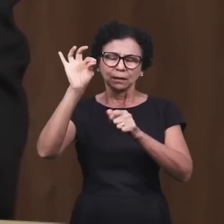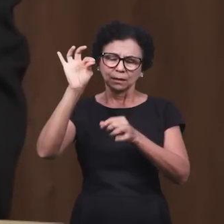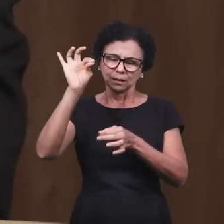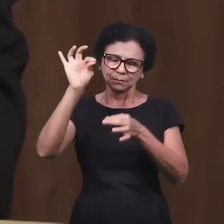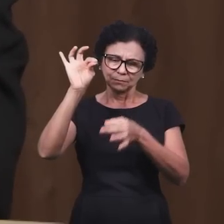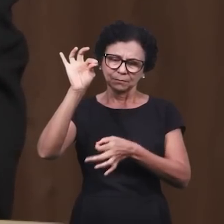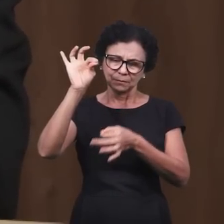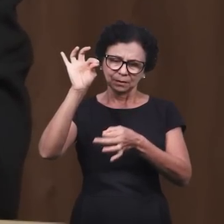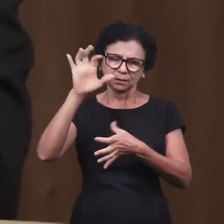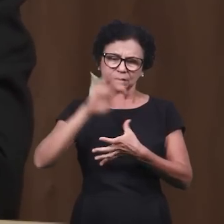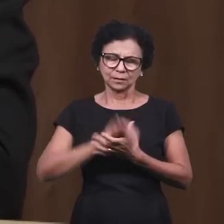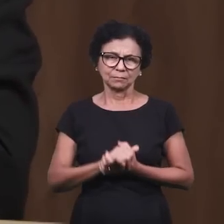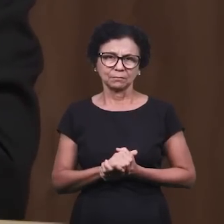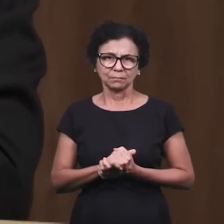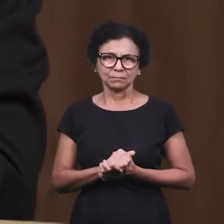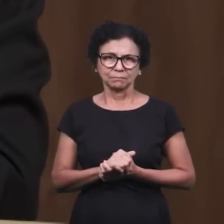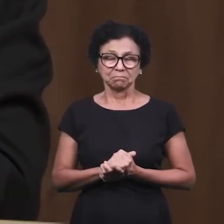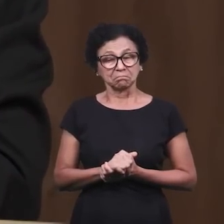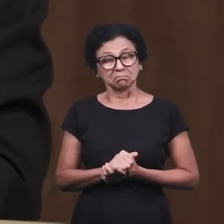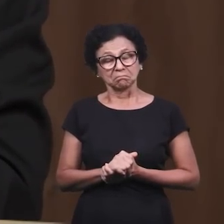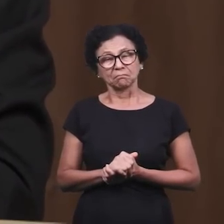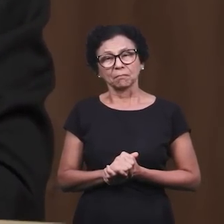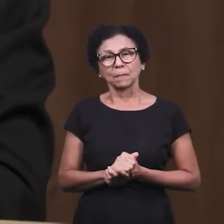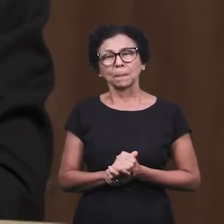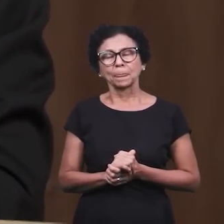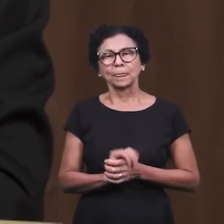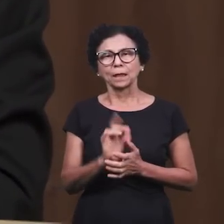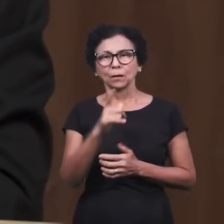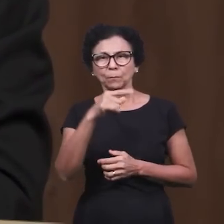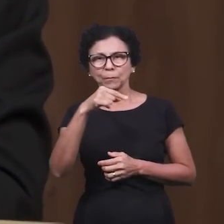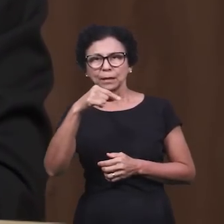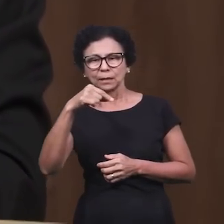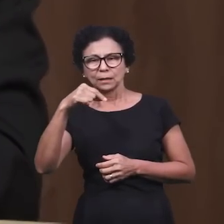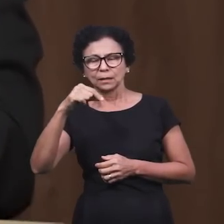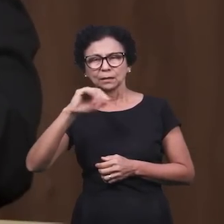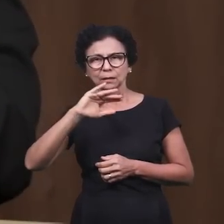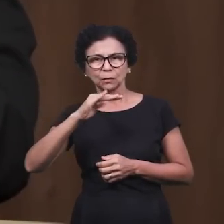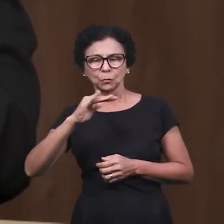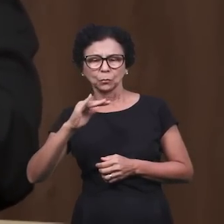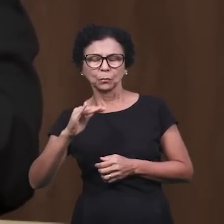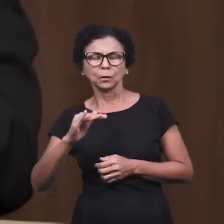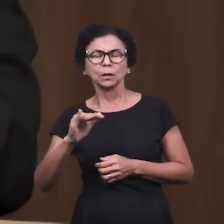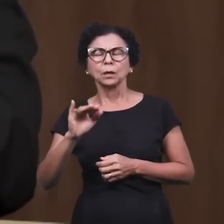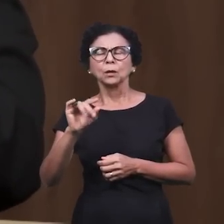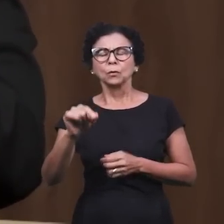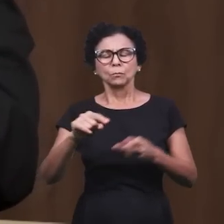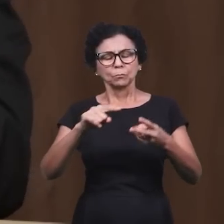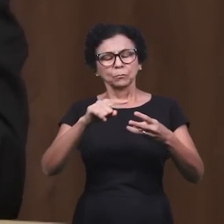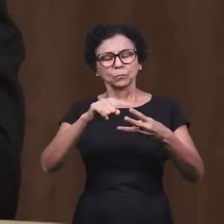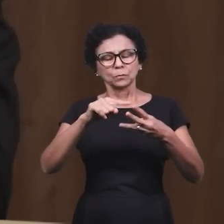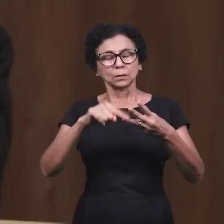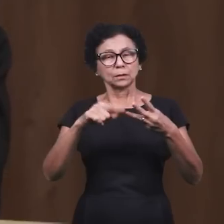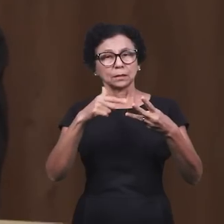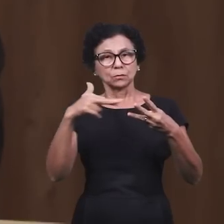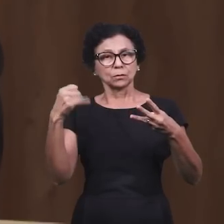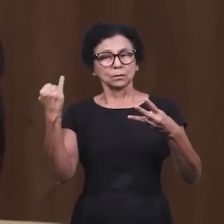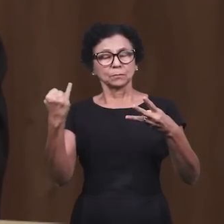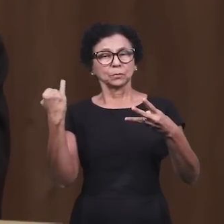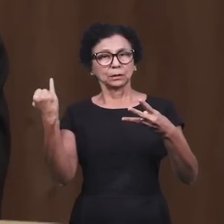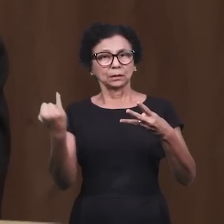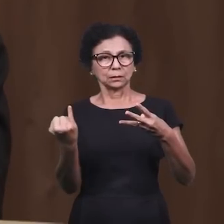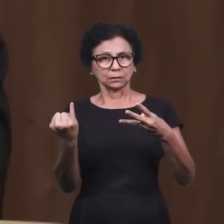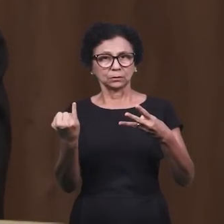e porque dá direção. Exatamente. Eu vou abordar primeiro o lado do equilíbrio, ou seja, por que são três, né? Até lembrando aí